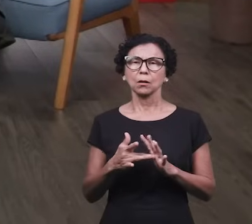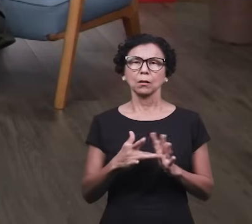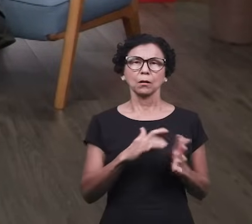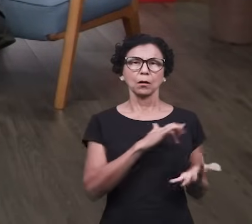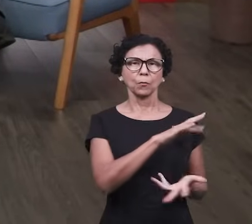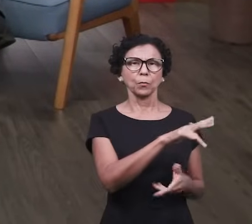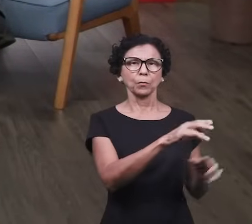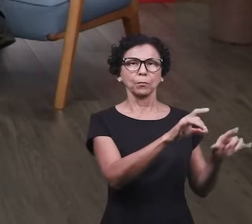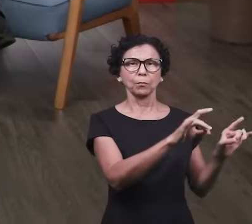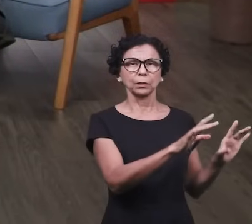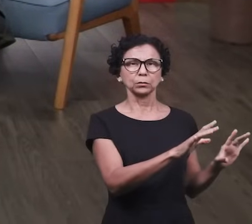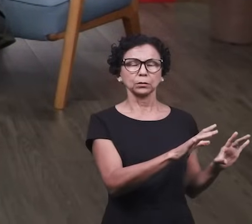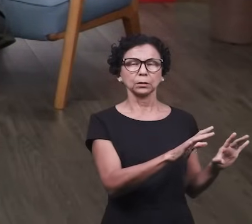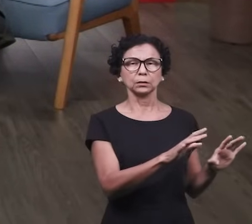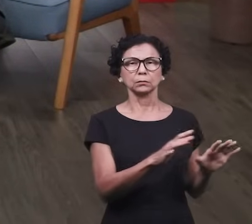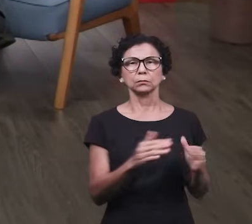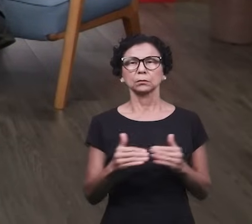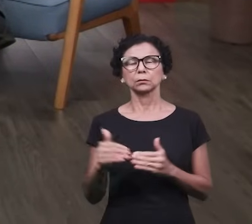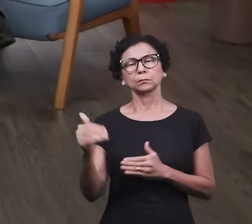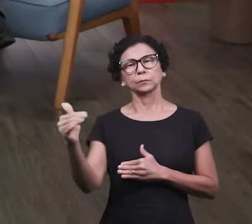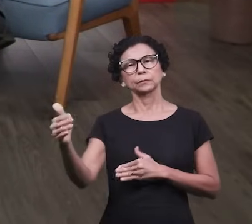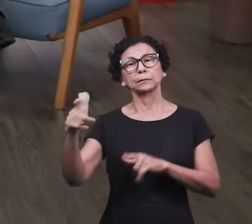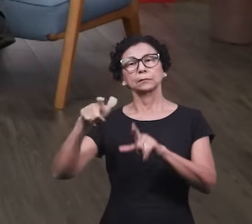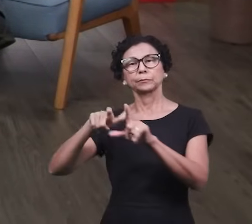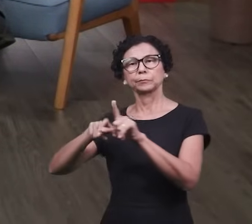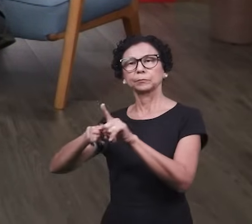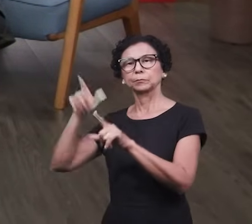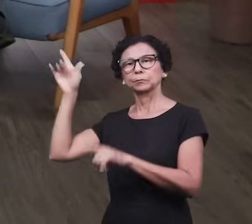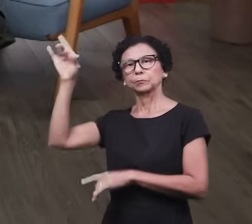somos dependentes da ação do